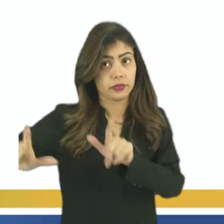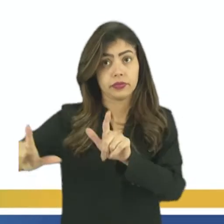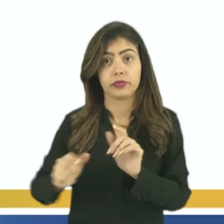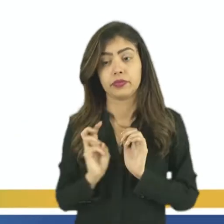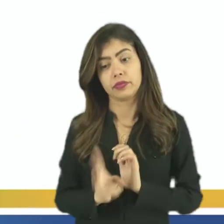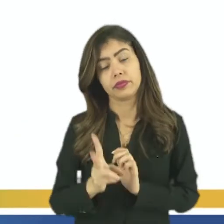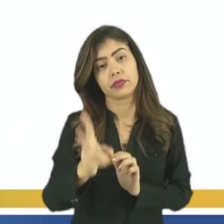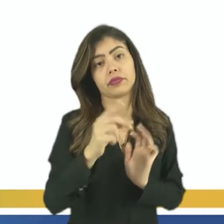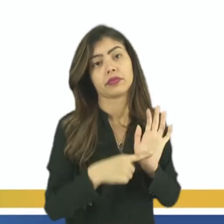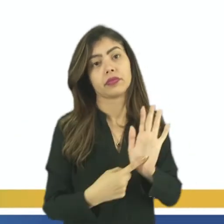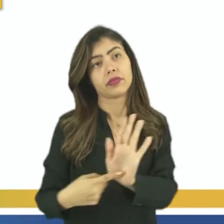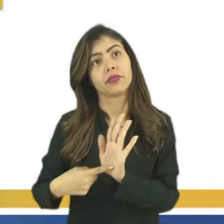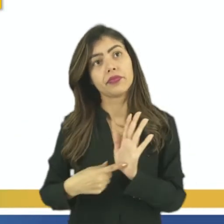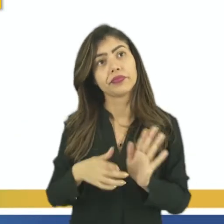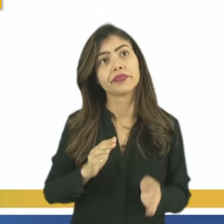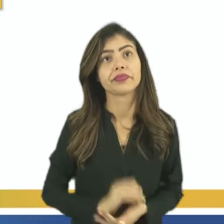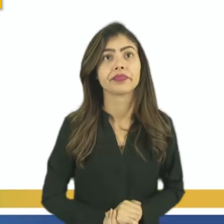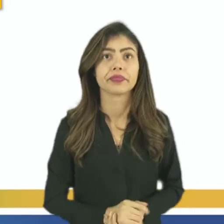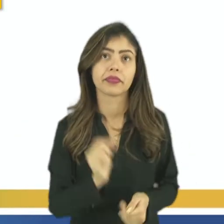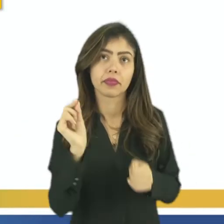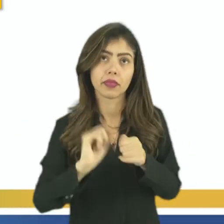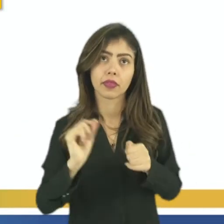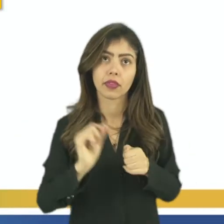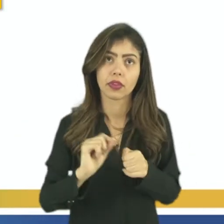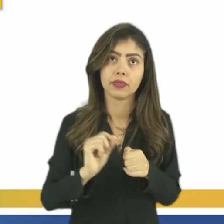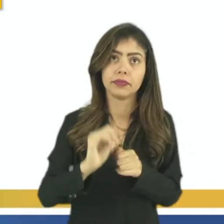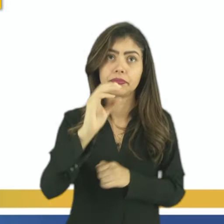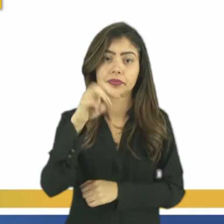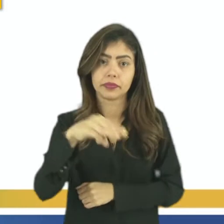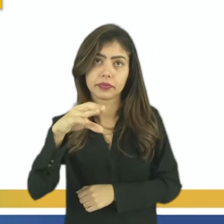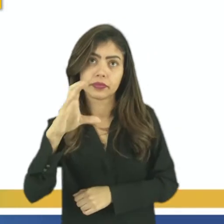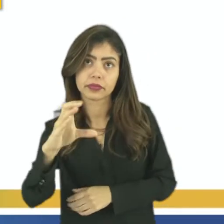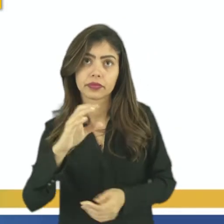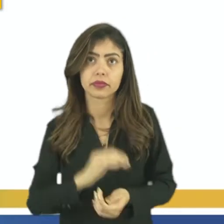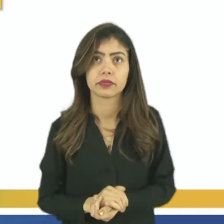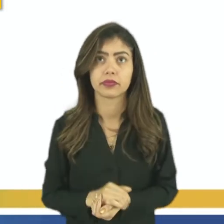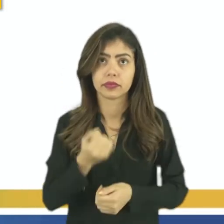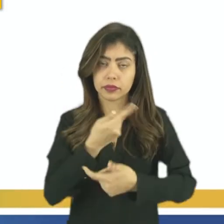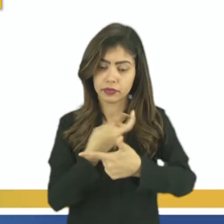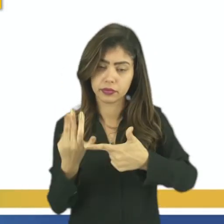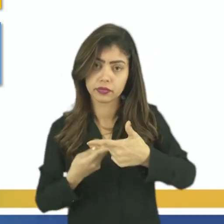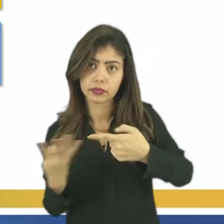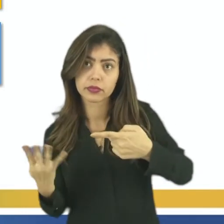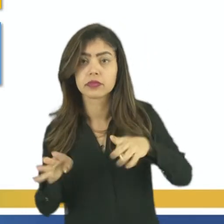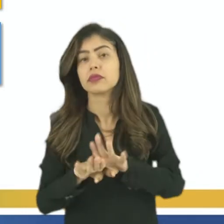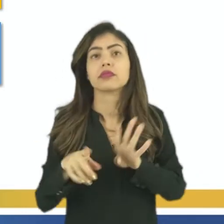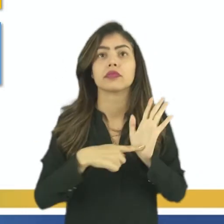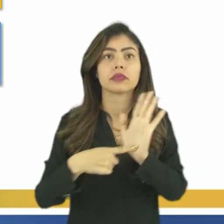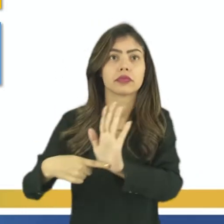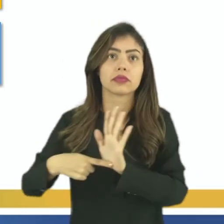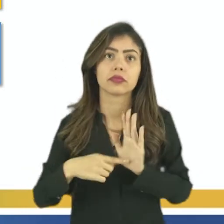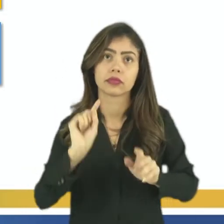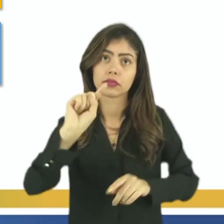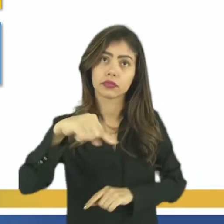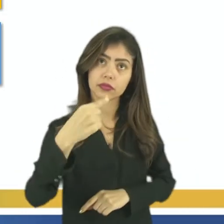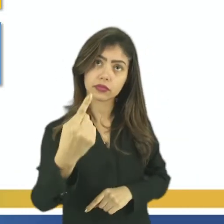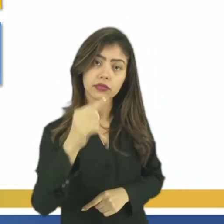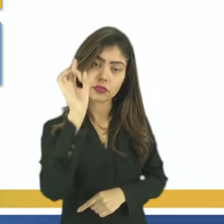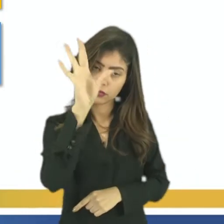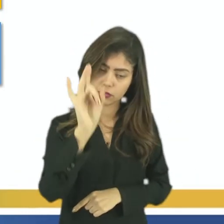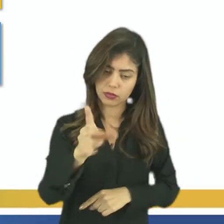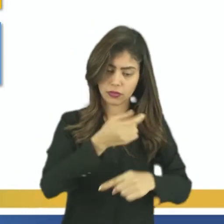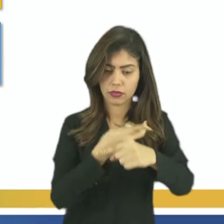tanto a gente vai seguir os seguintes passos e a gente vai calcular o mmc dos denominadores bom e depois